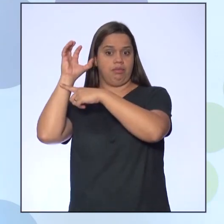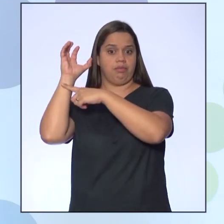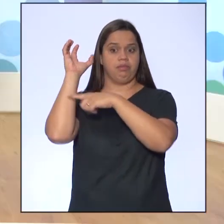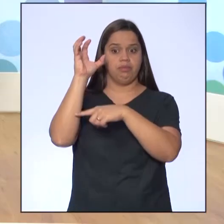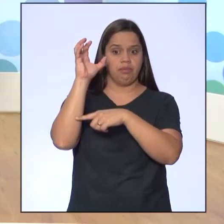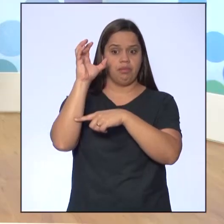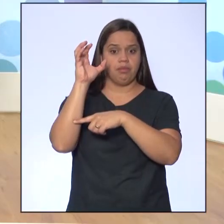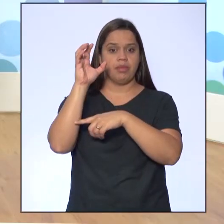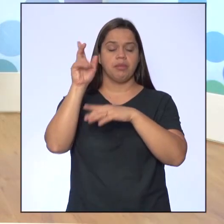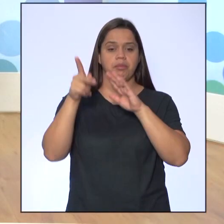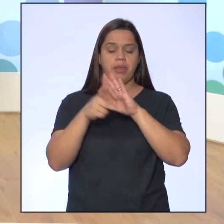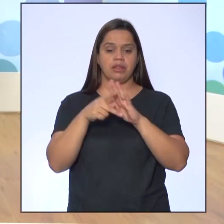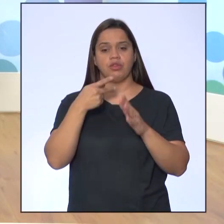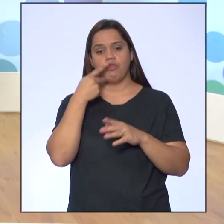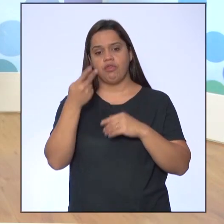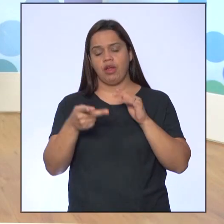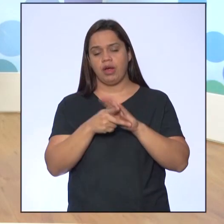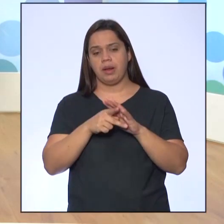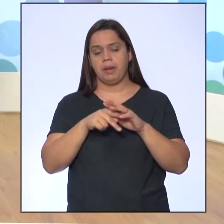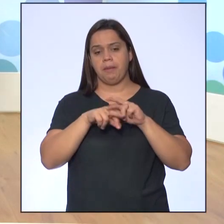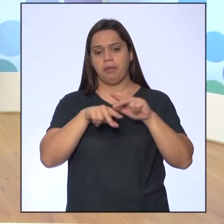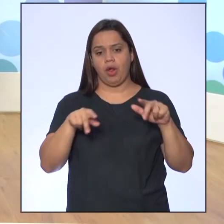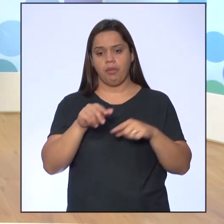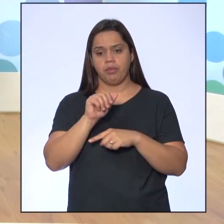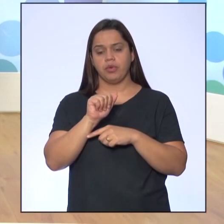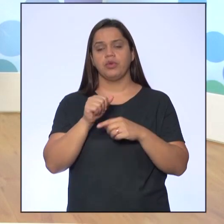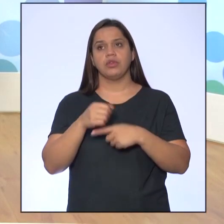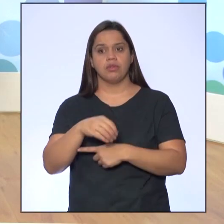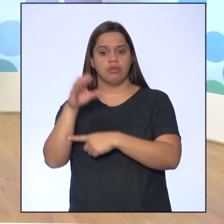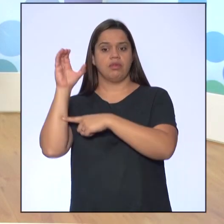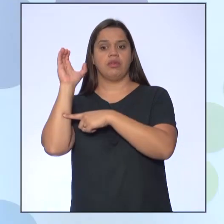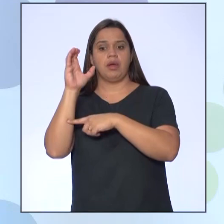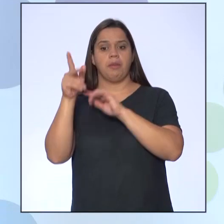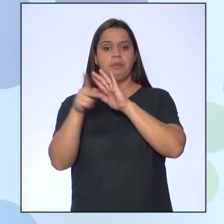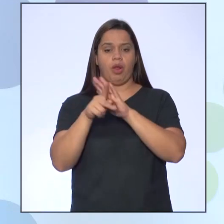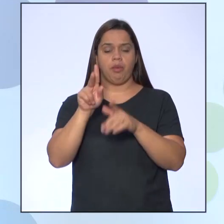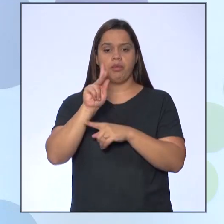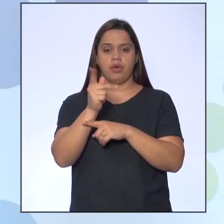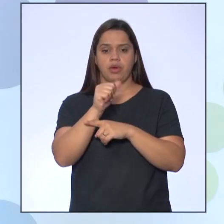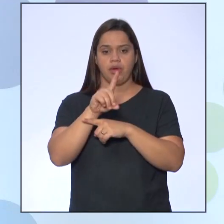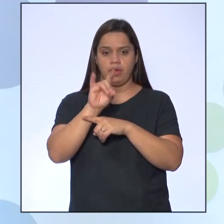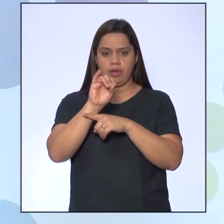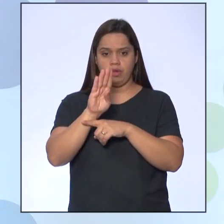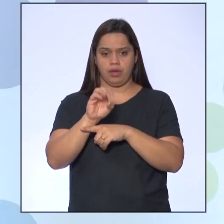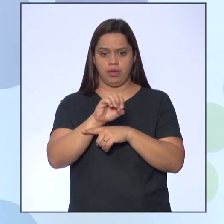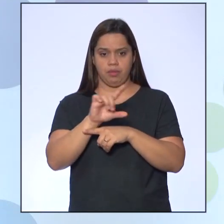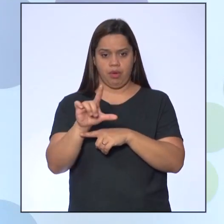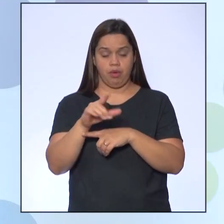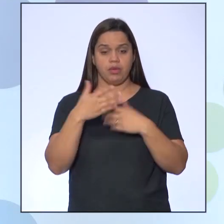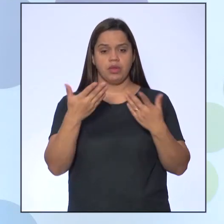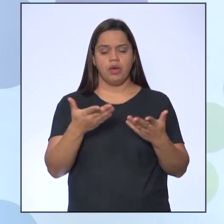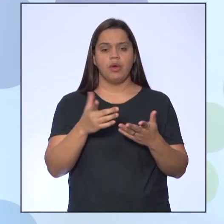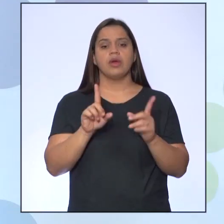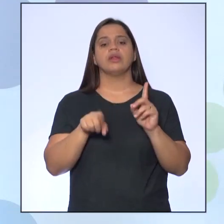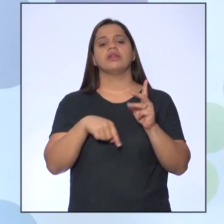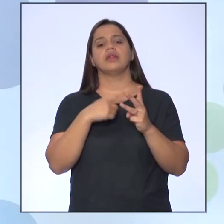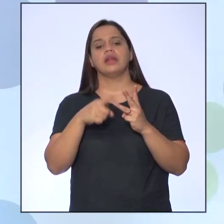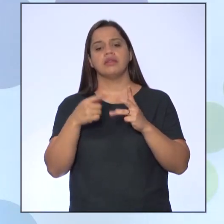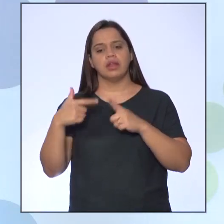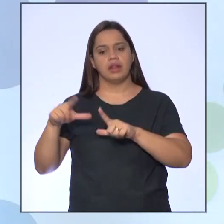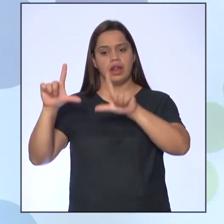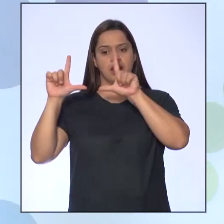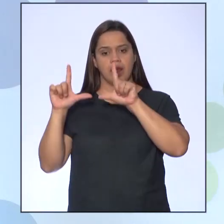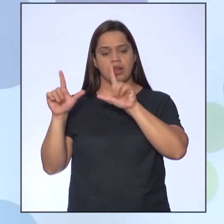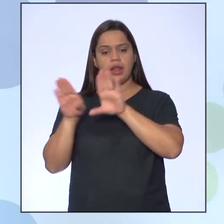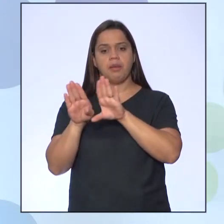dar detalhe agora dos tipos de arremesso, mas é um arremesso do handball, tá? E na terceira imagem, é do handball também, ela